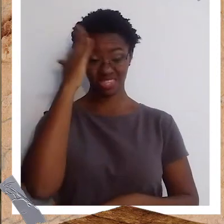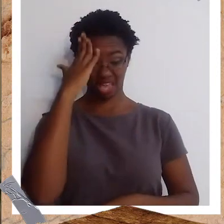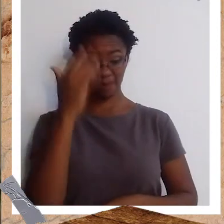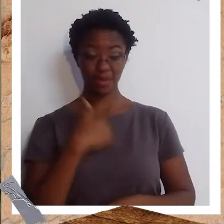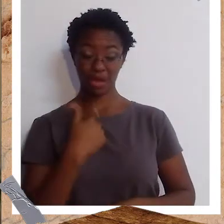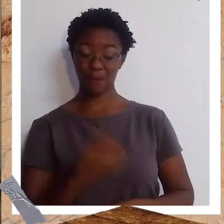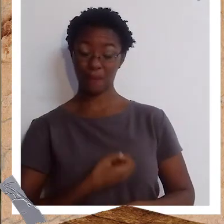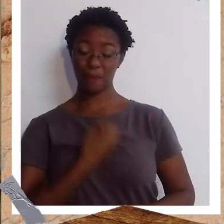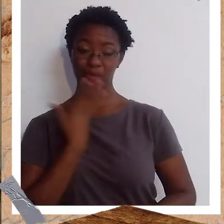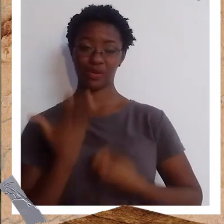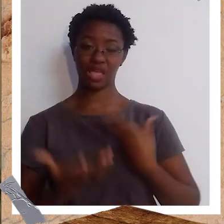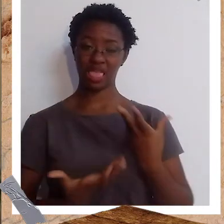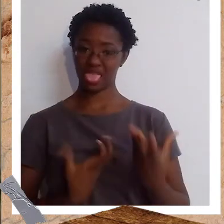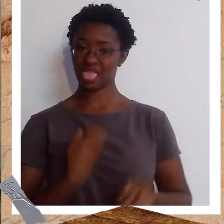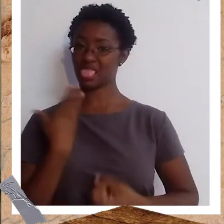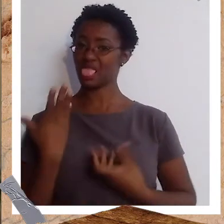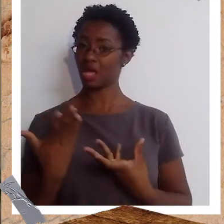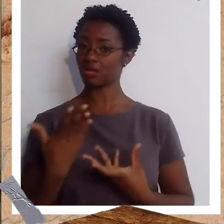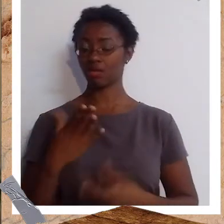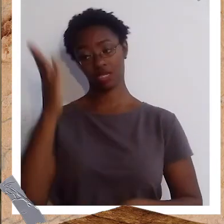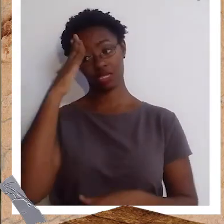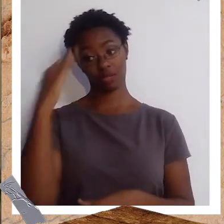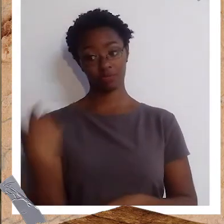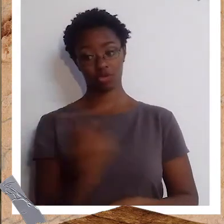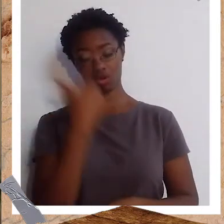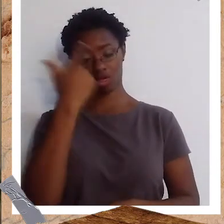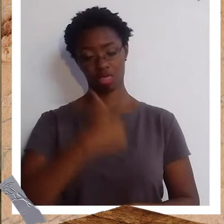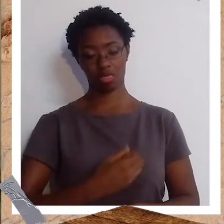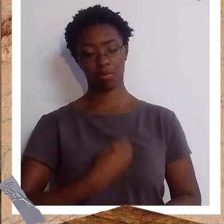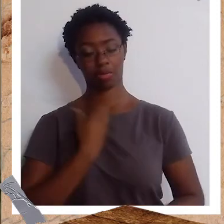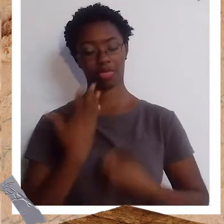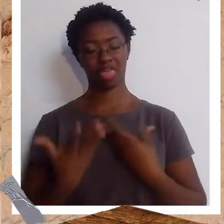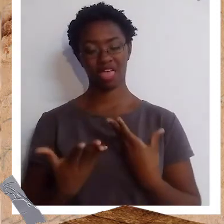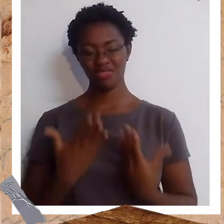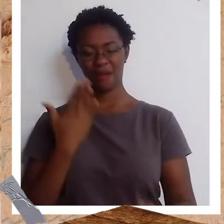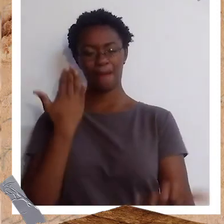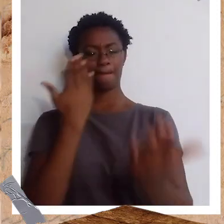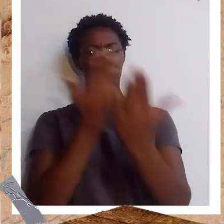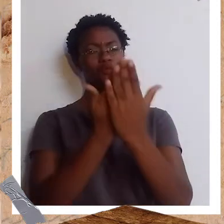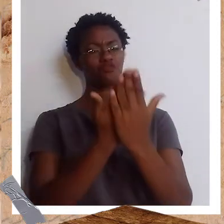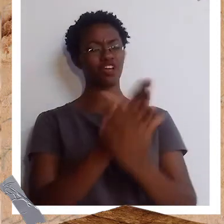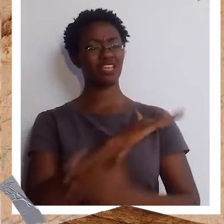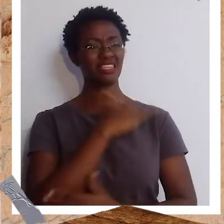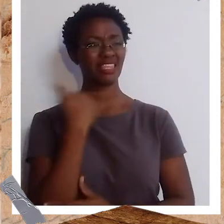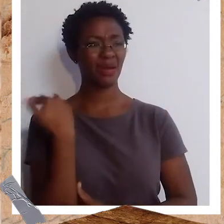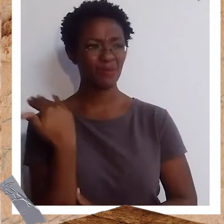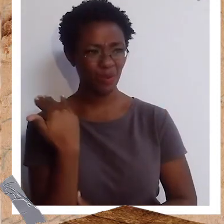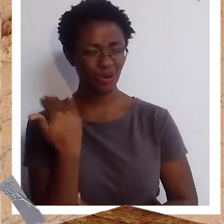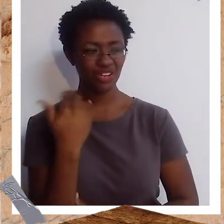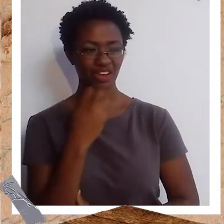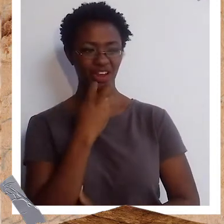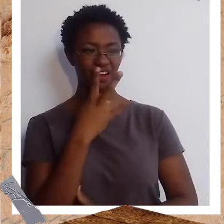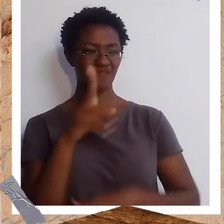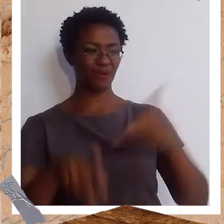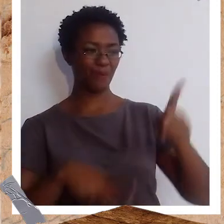e que o poeta enfrenta a morte quando vê o seu povo oprimido. Carolina Maria de Jesus.